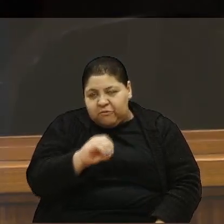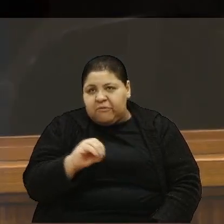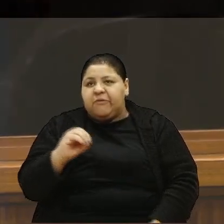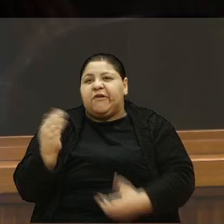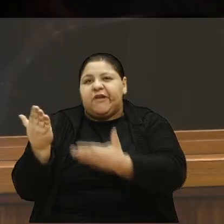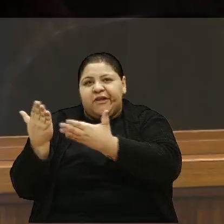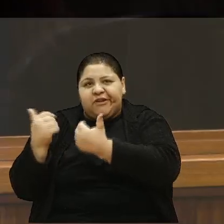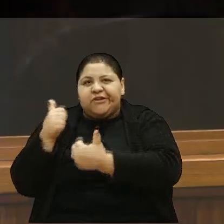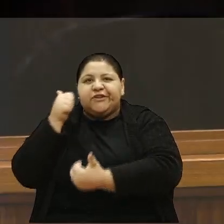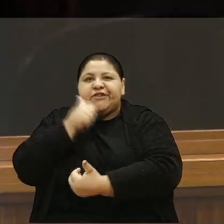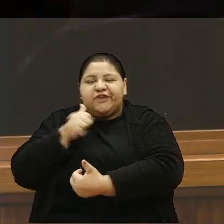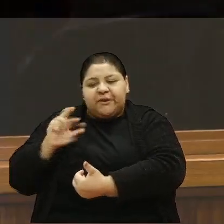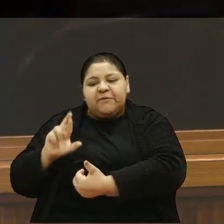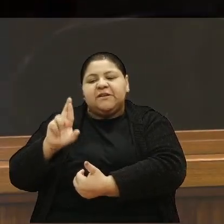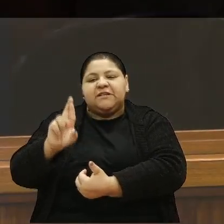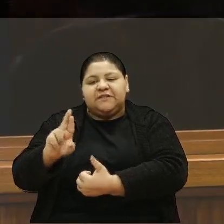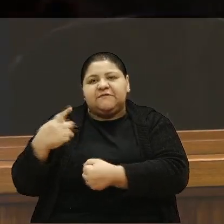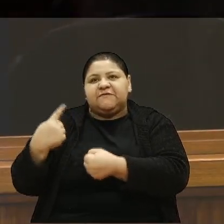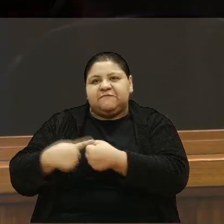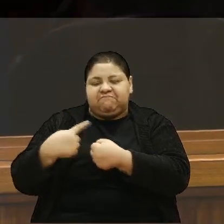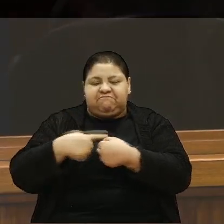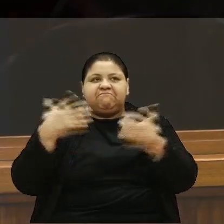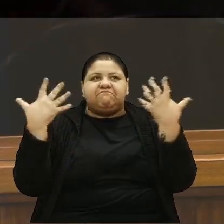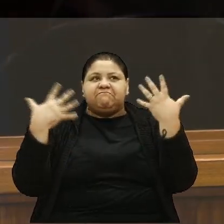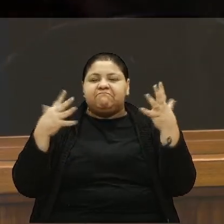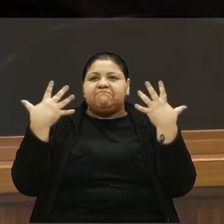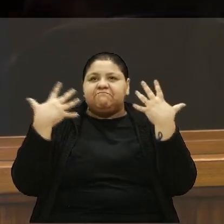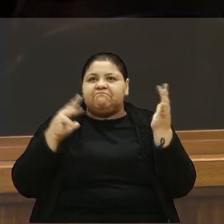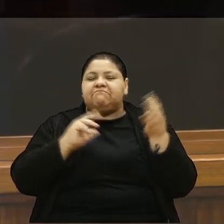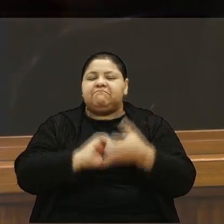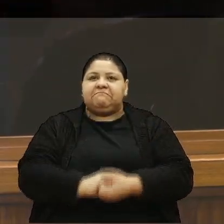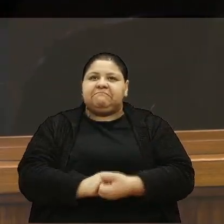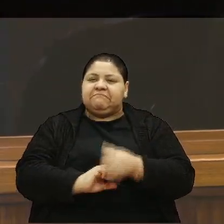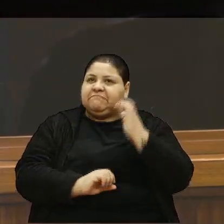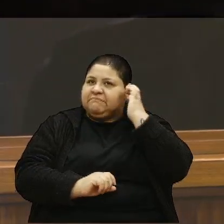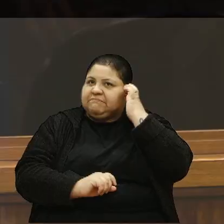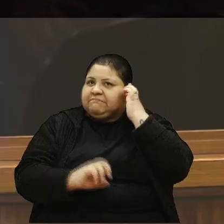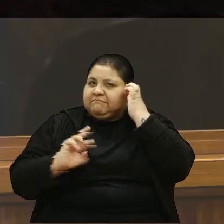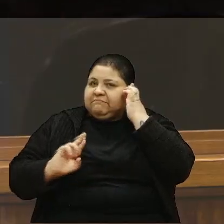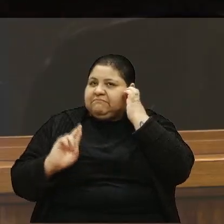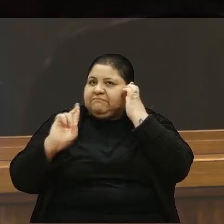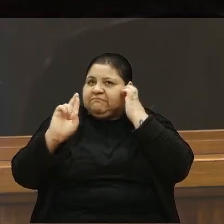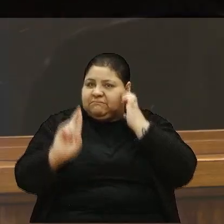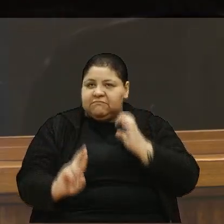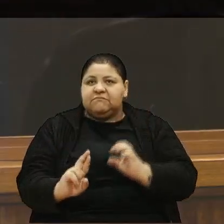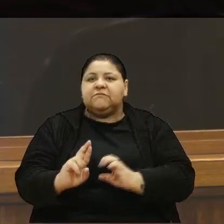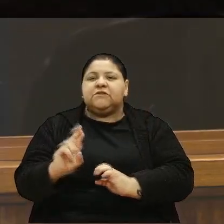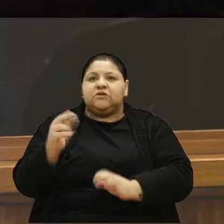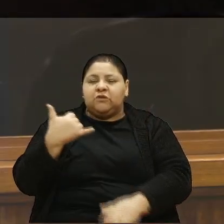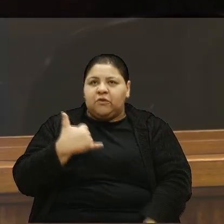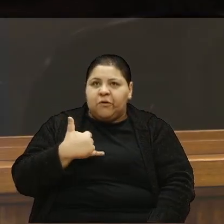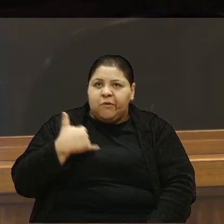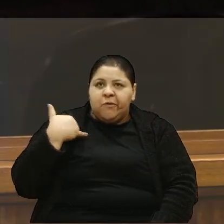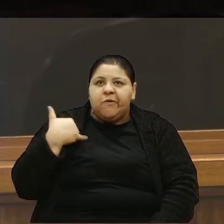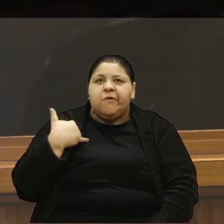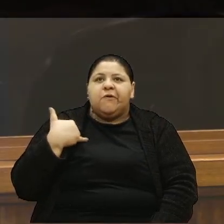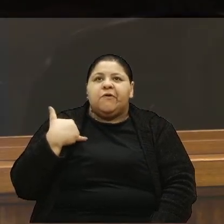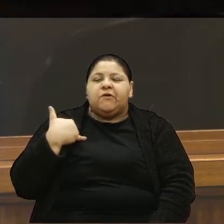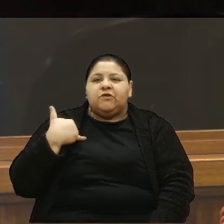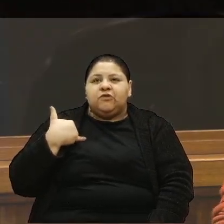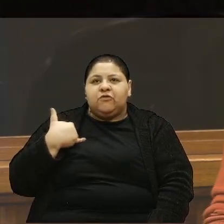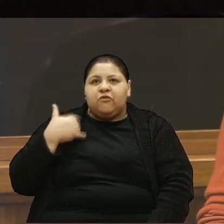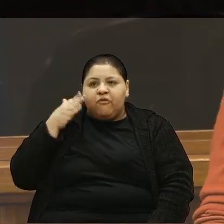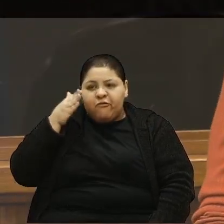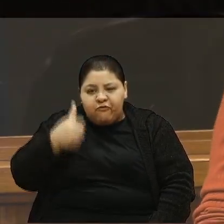representaram muito bem nossa cidade estão de parabéns e representaram, né, com orgulho, com fibra,